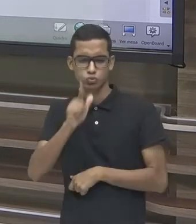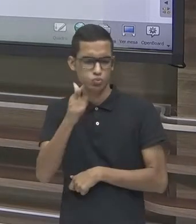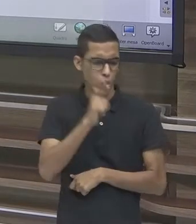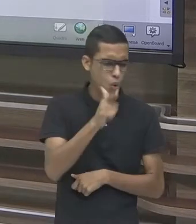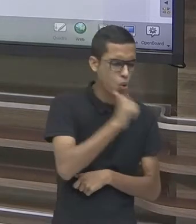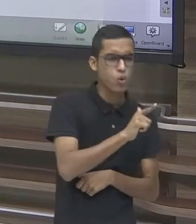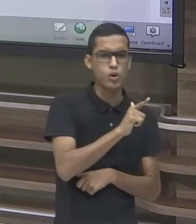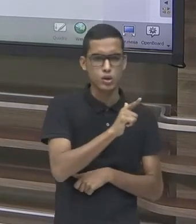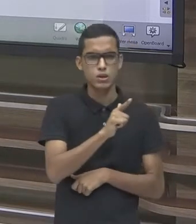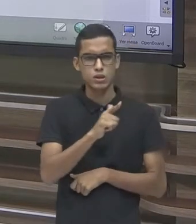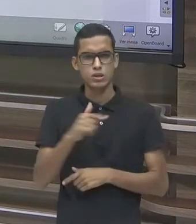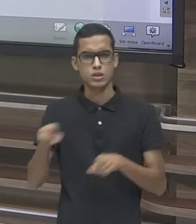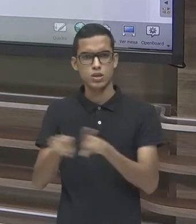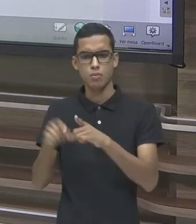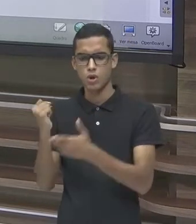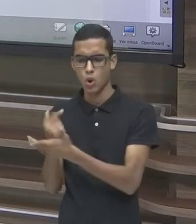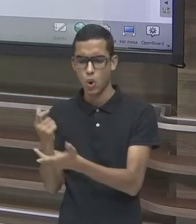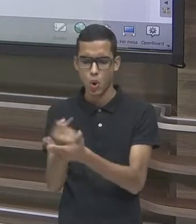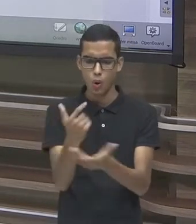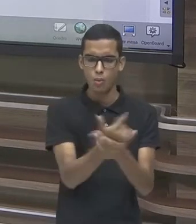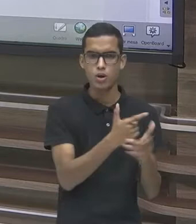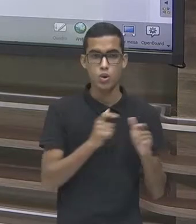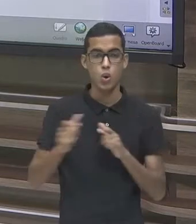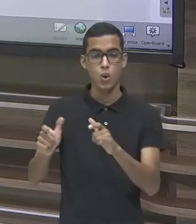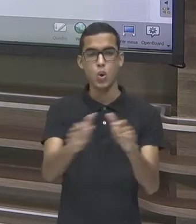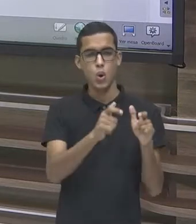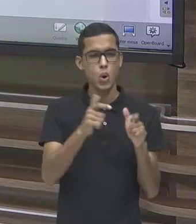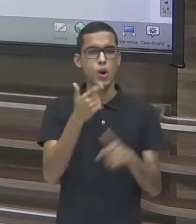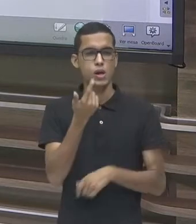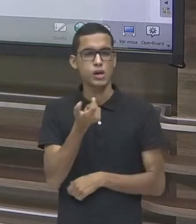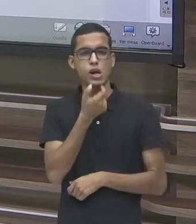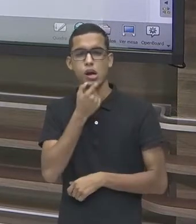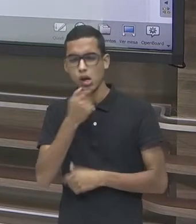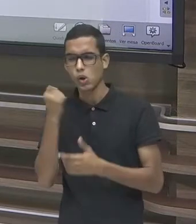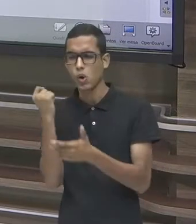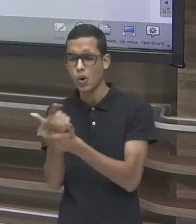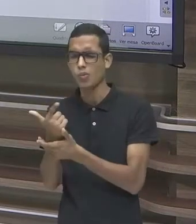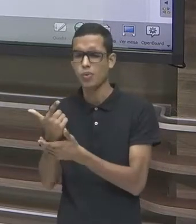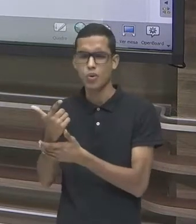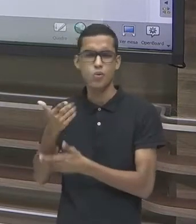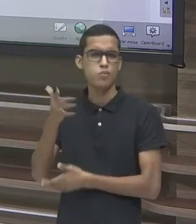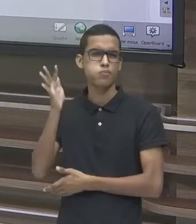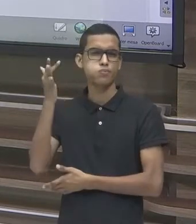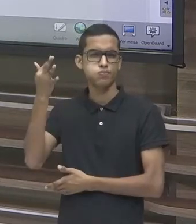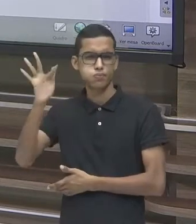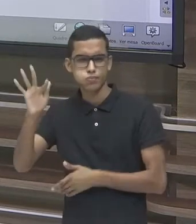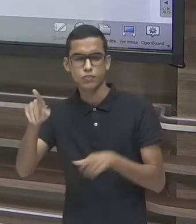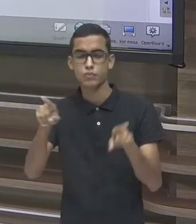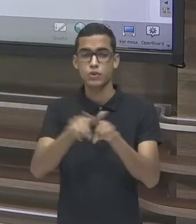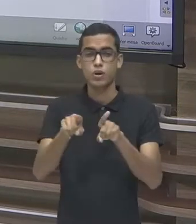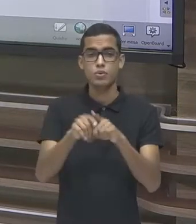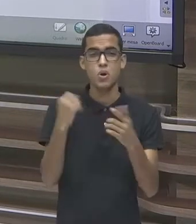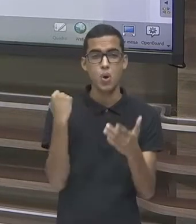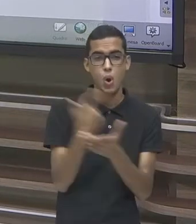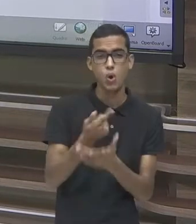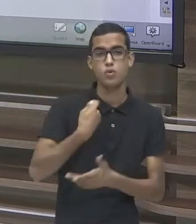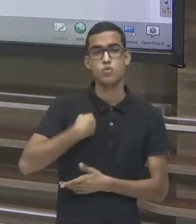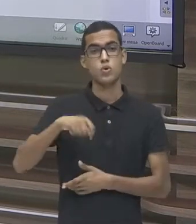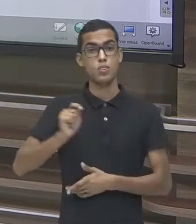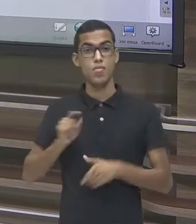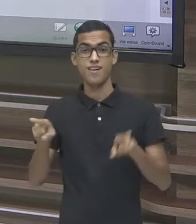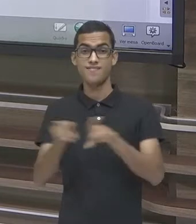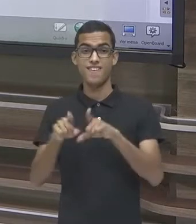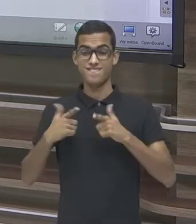com a própria ex-metrópole, no caso a Inglaterra, comprou também da França, comprou também da Espanha, teve diversas guerras